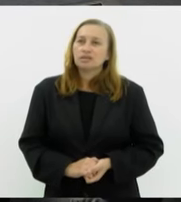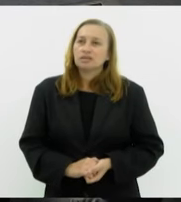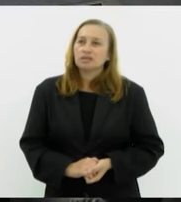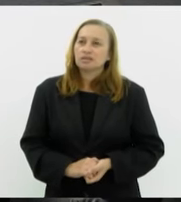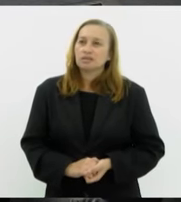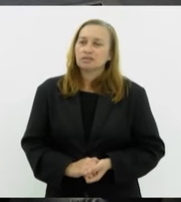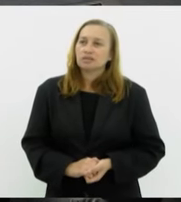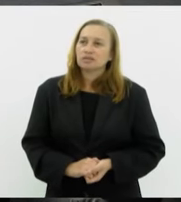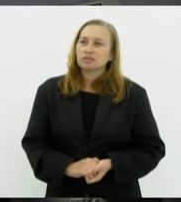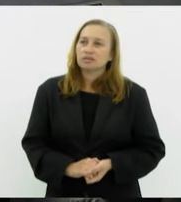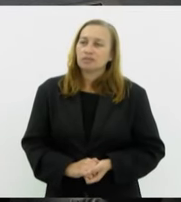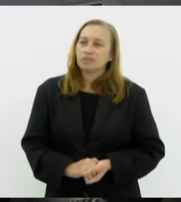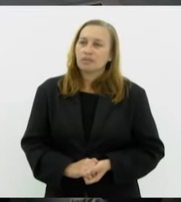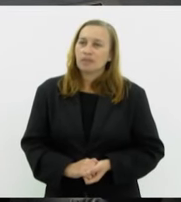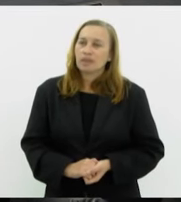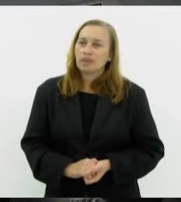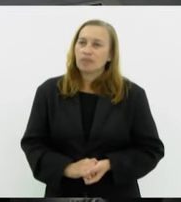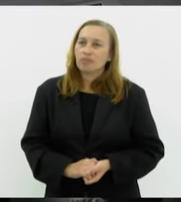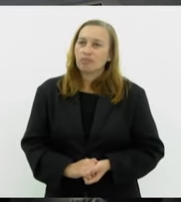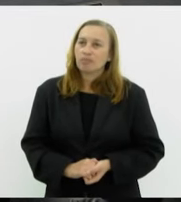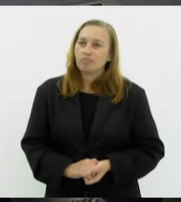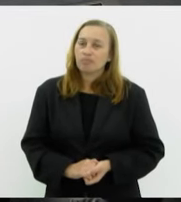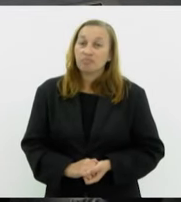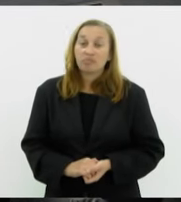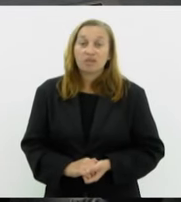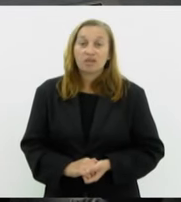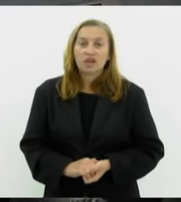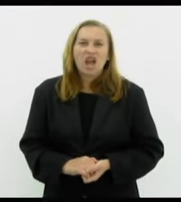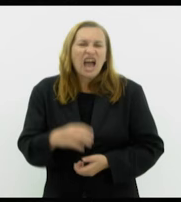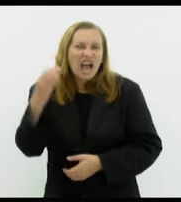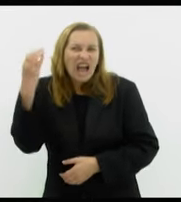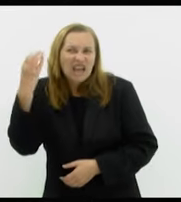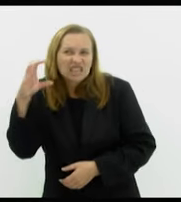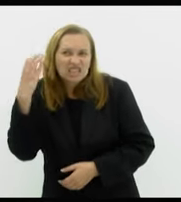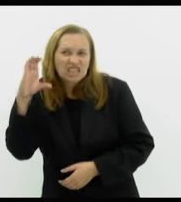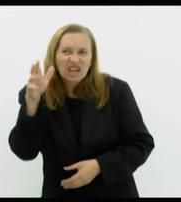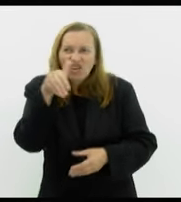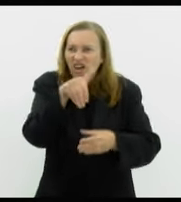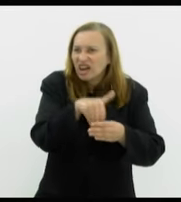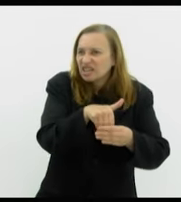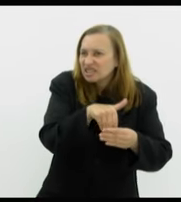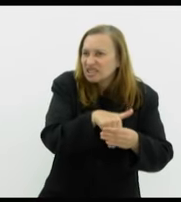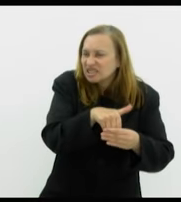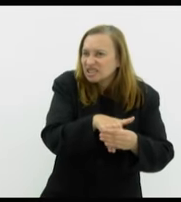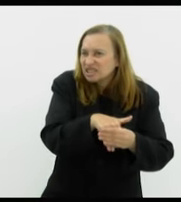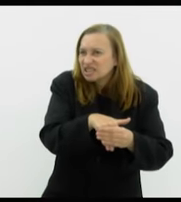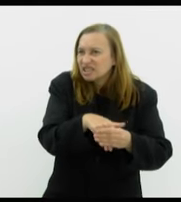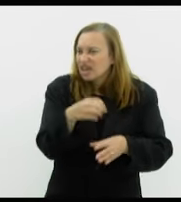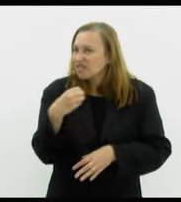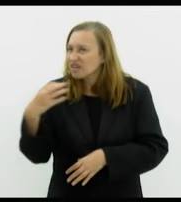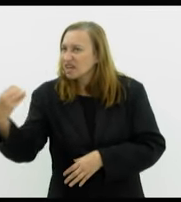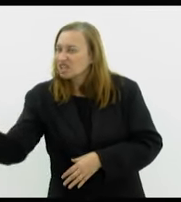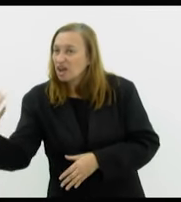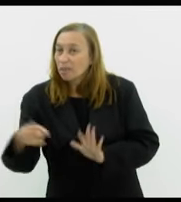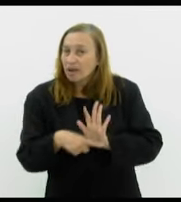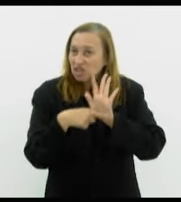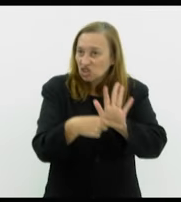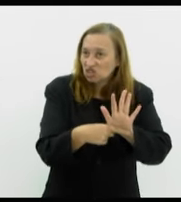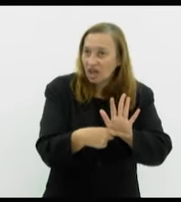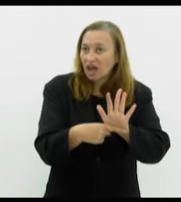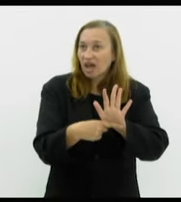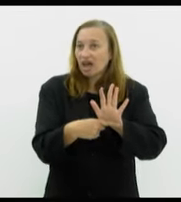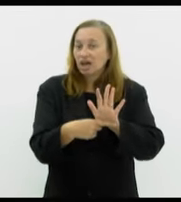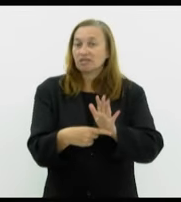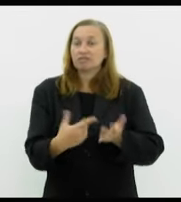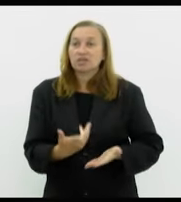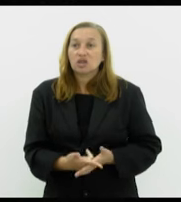Sempre te tratei tão bem, sempre te ajudei aí em Niterói. Na tua eleição, eu deixei de viajar para te ajudar, mas você é um ingrato, sabe?